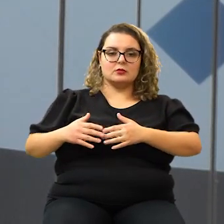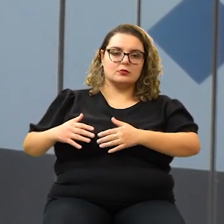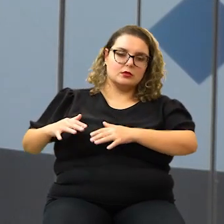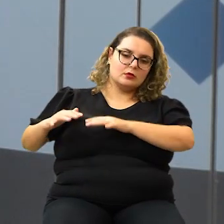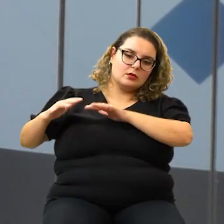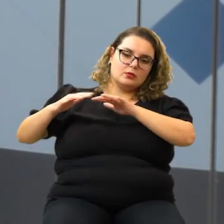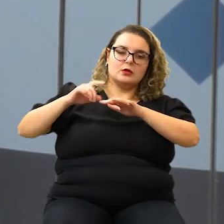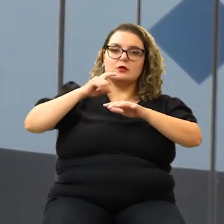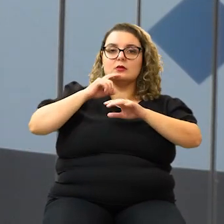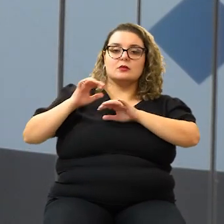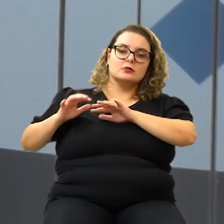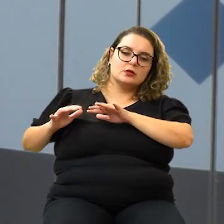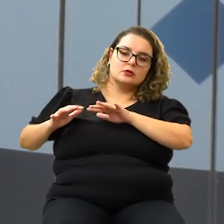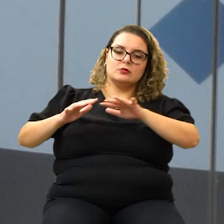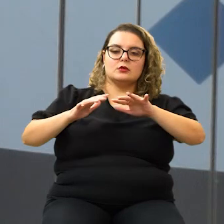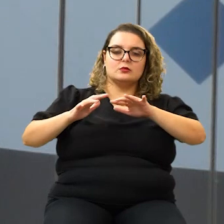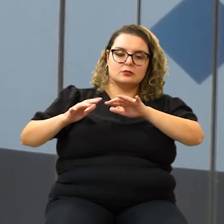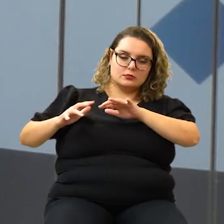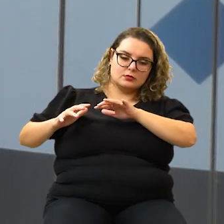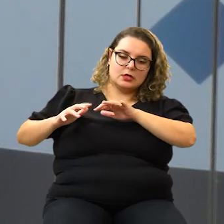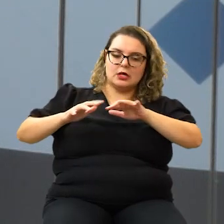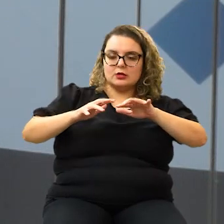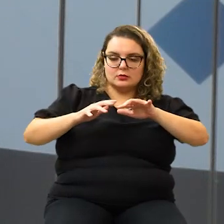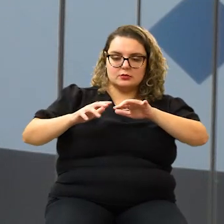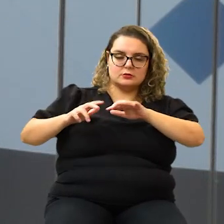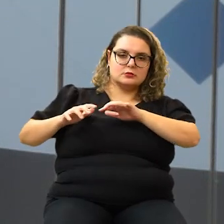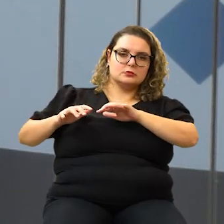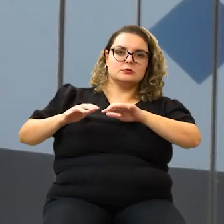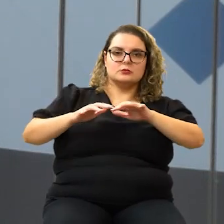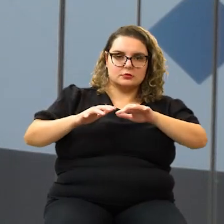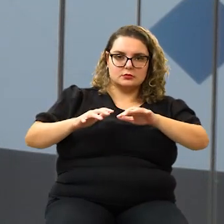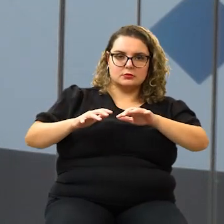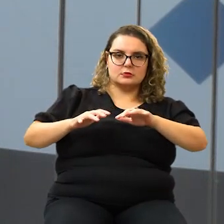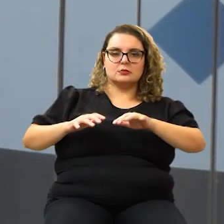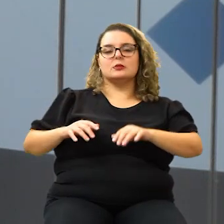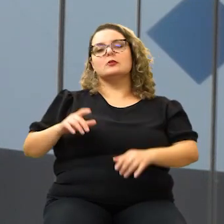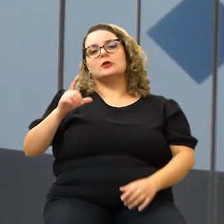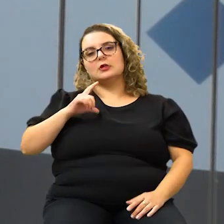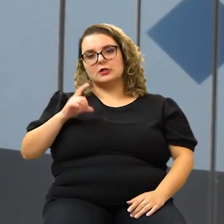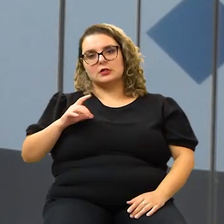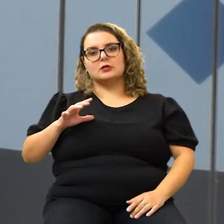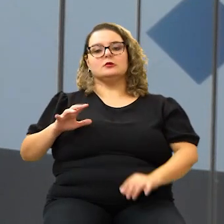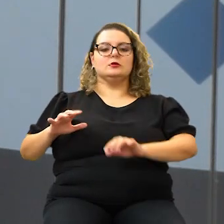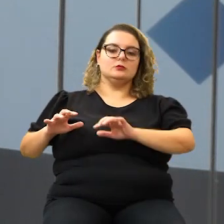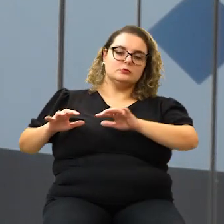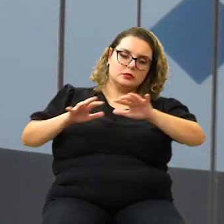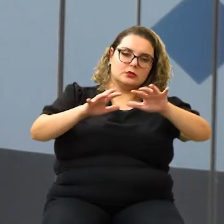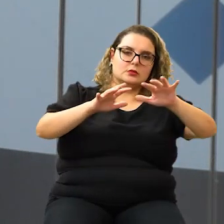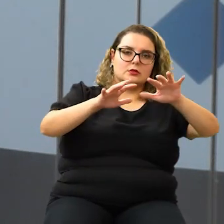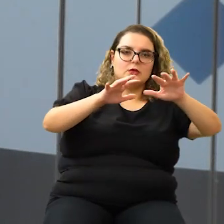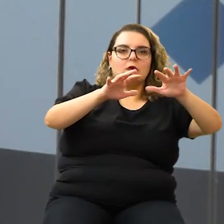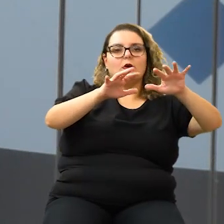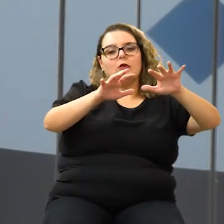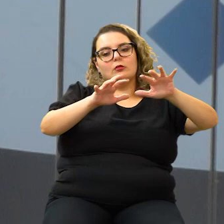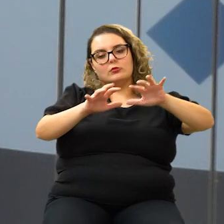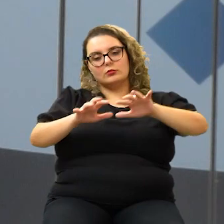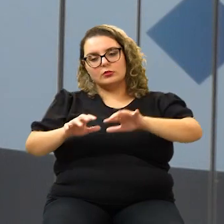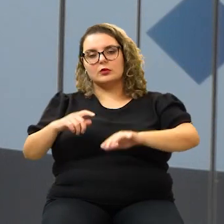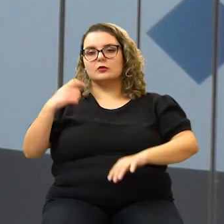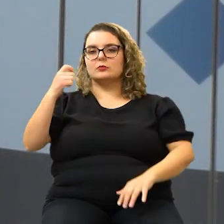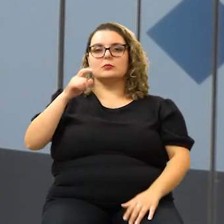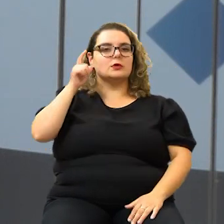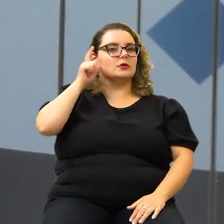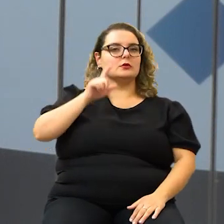frias vêm e virão nos próximos dias, vão atingir a região sul, Rio Grande do Sul novamente, mas não